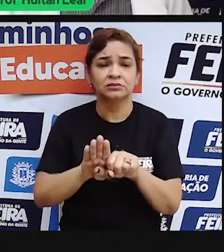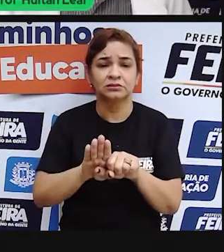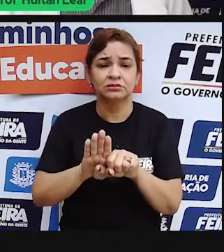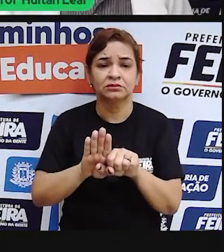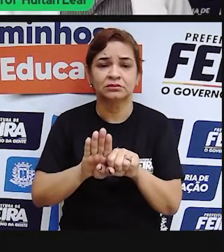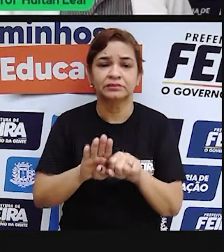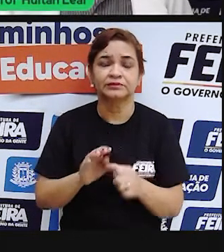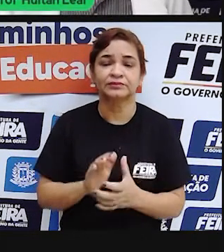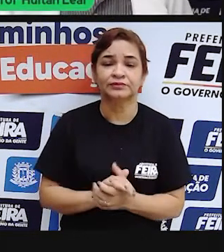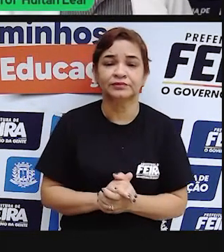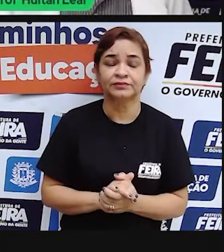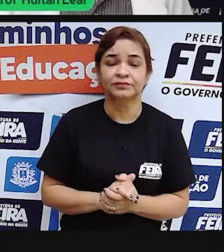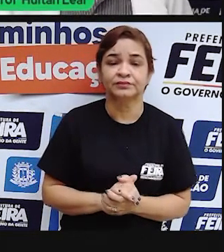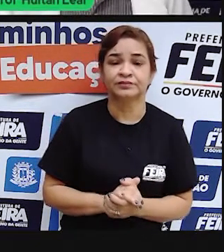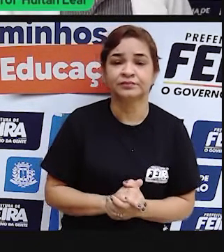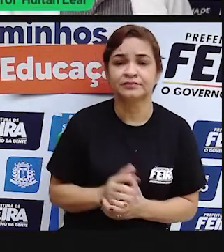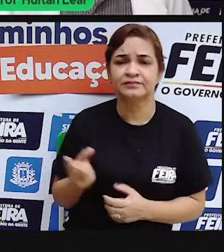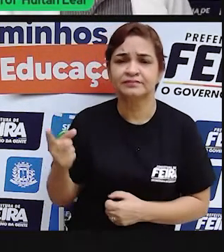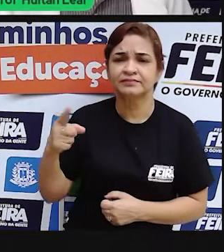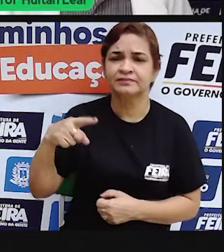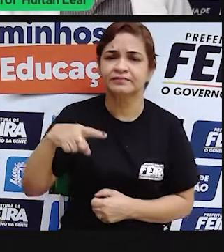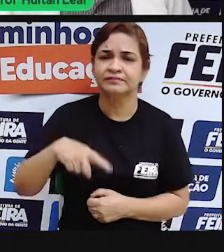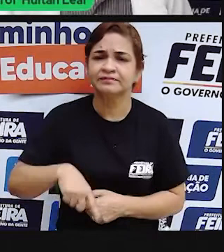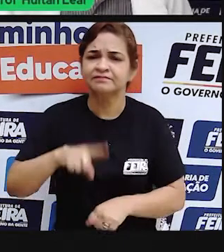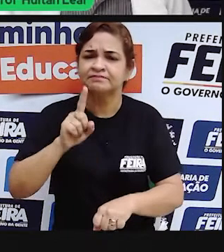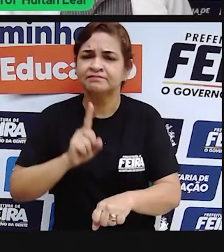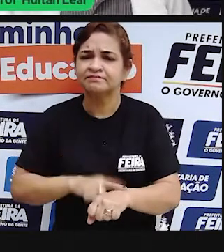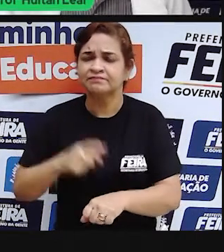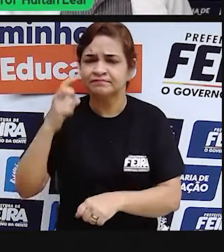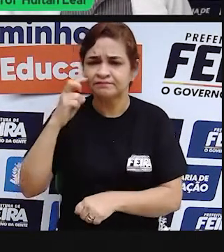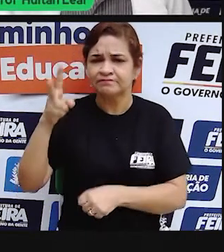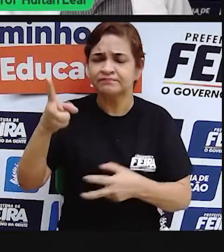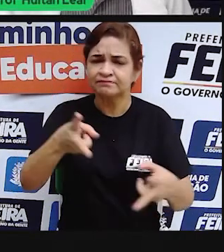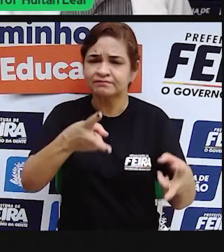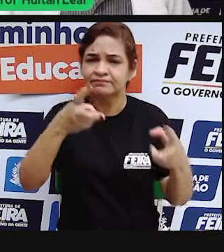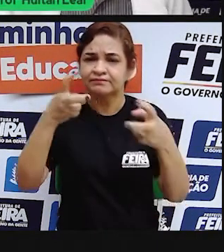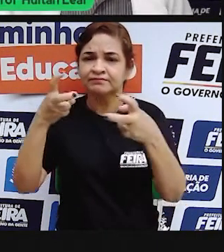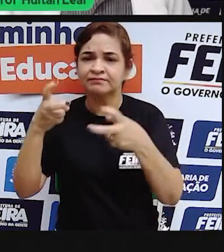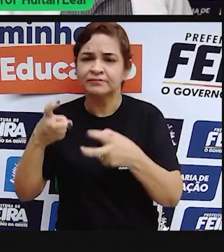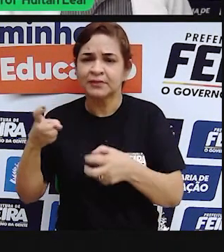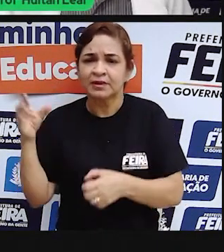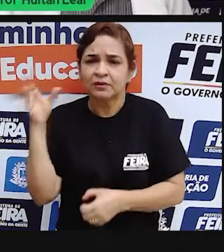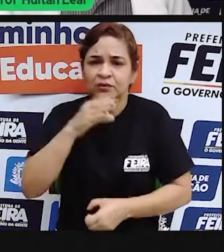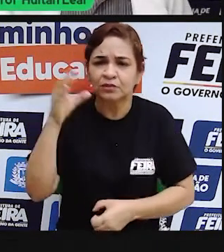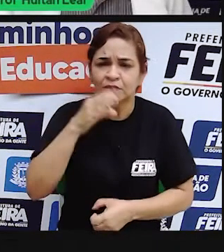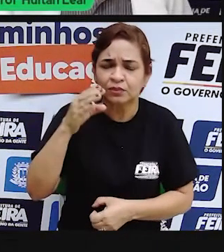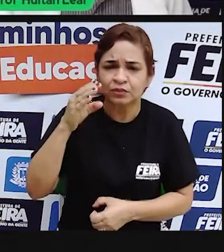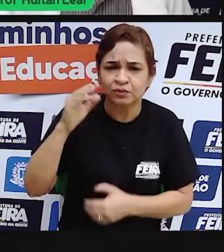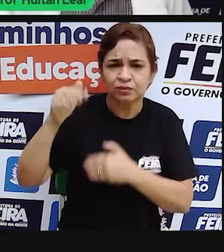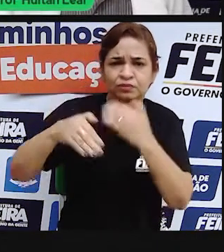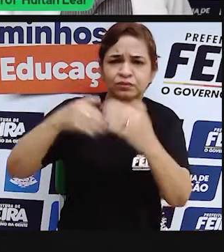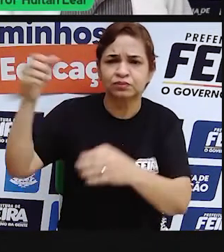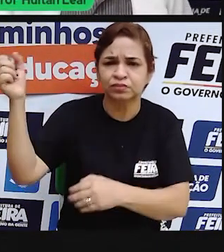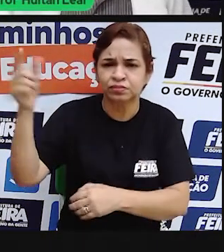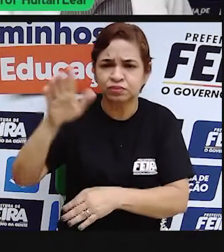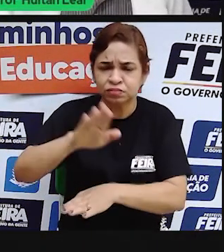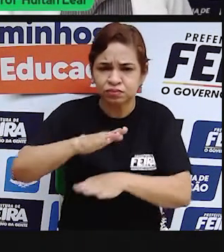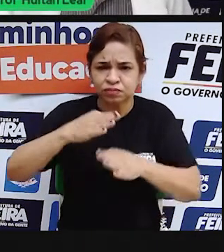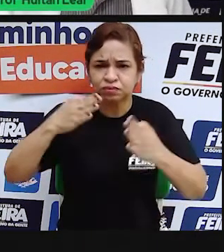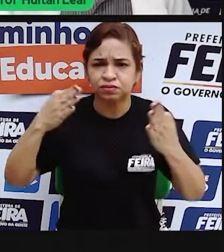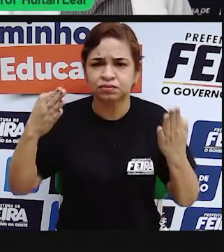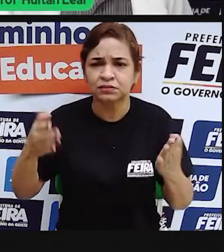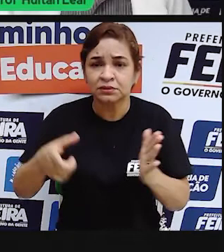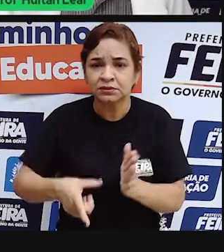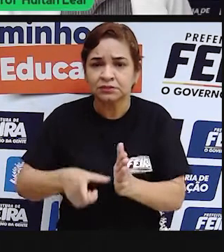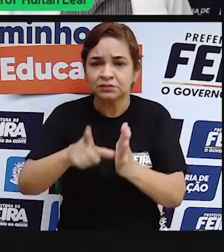substantivo. Cheguei a tempo de te ver acordar, eu vim correndo à frente do sol. Abri a porta e